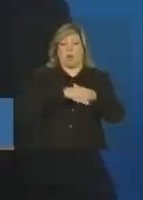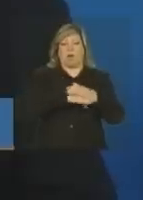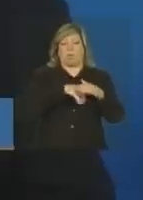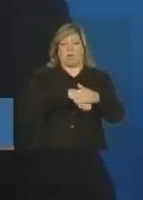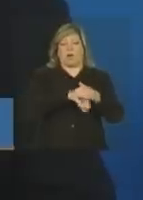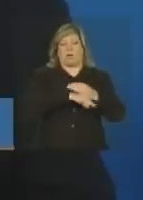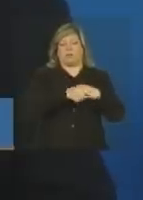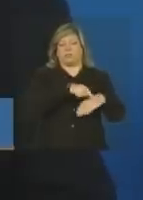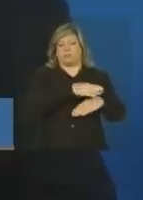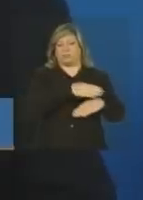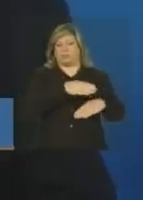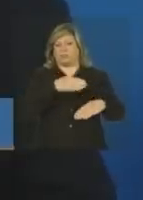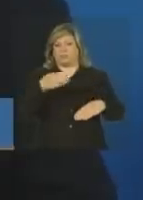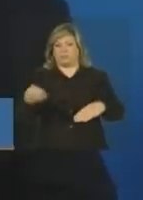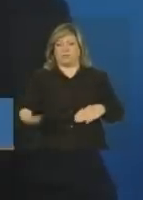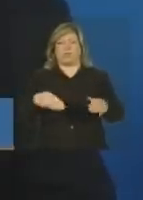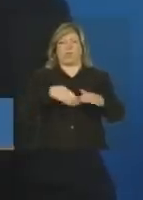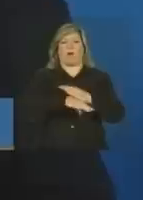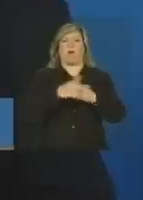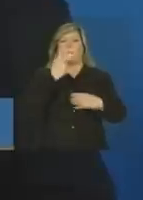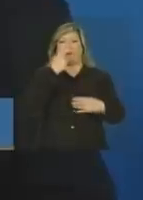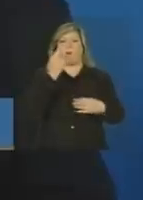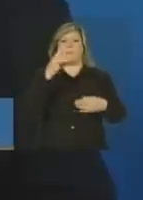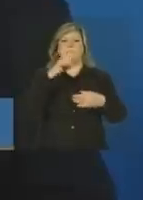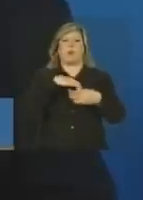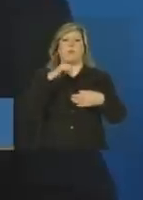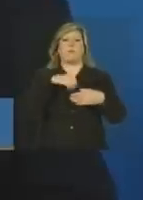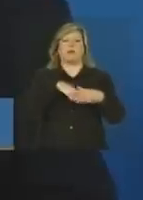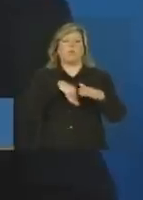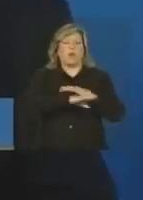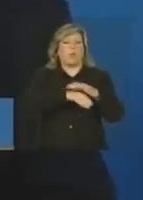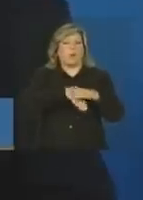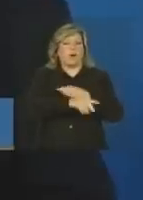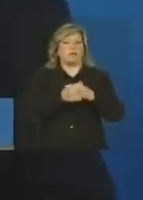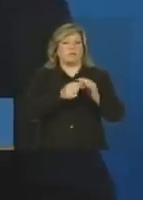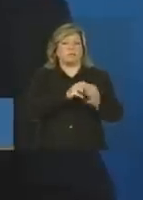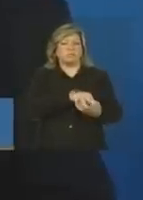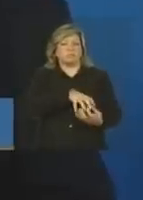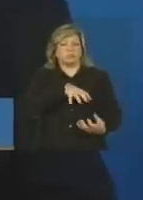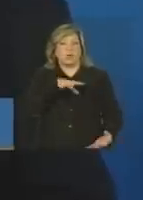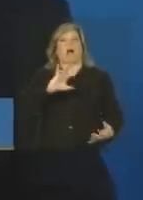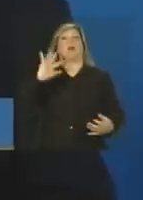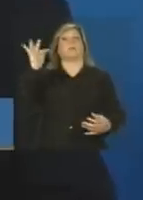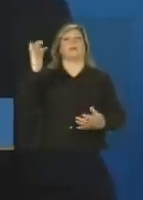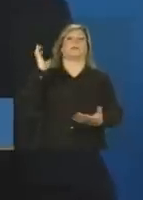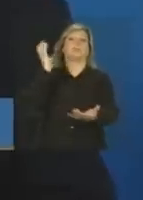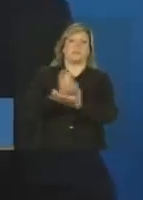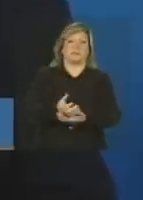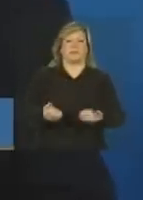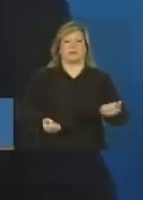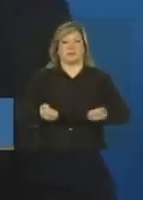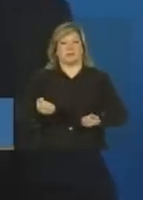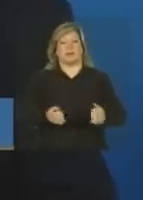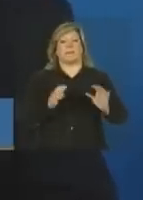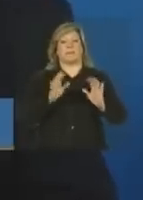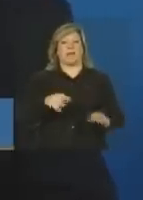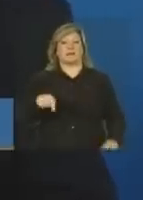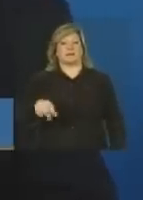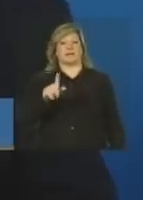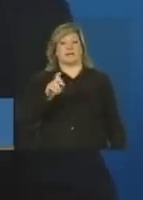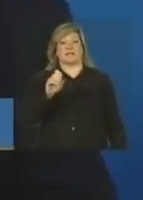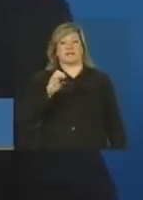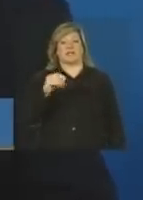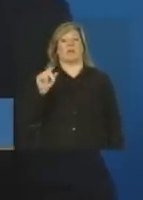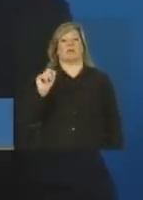um bom período, né, faz uma poupança dos recursos para comprar o veículo. Em detrimento disso, a gestão do